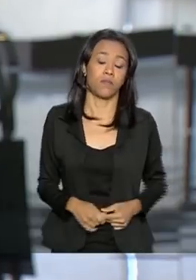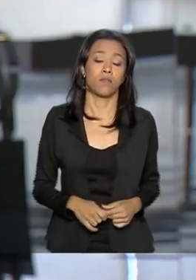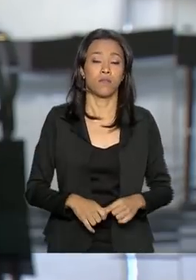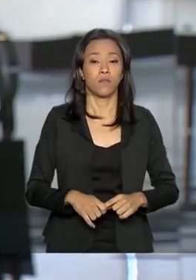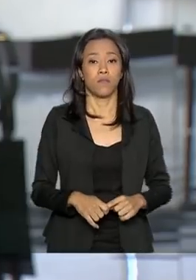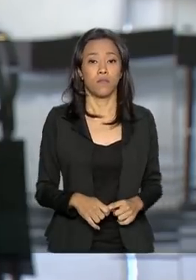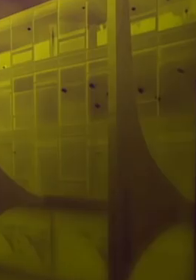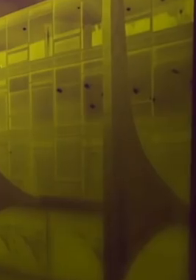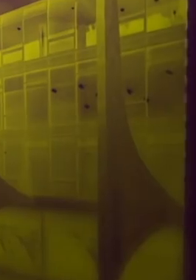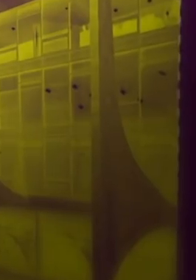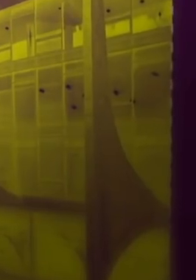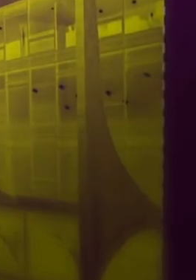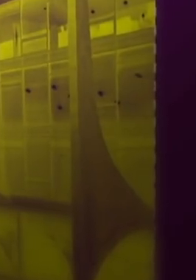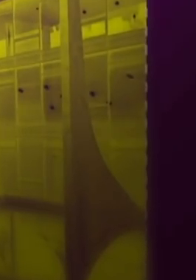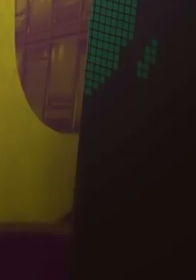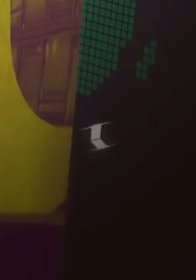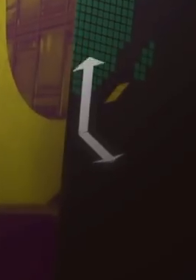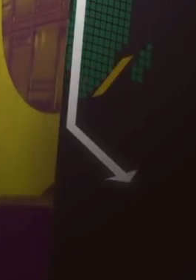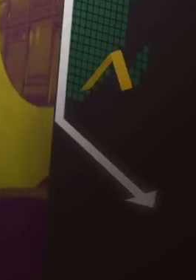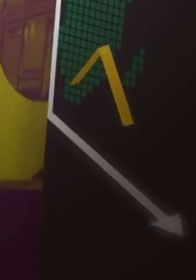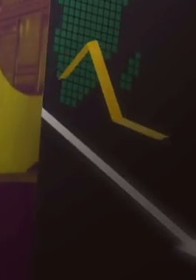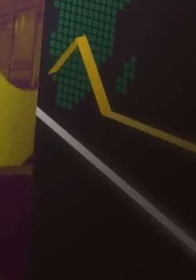E